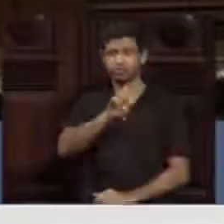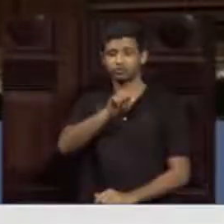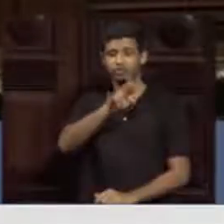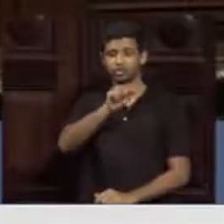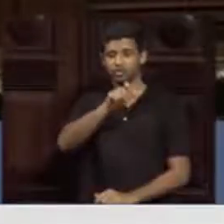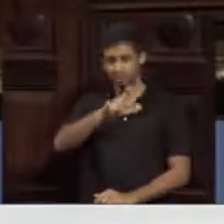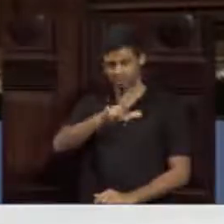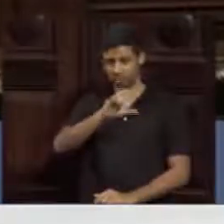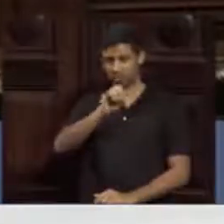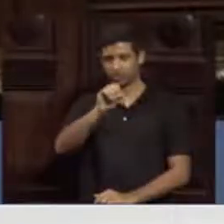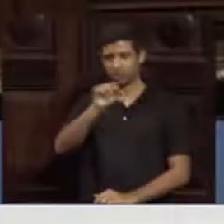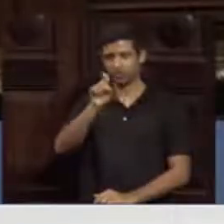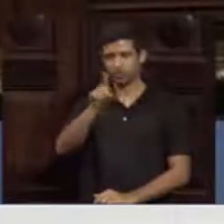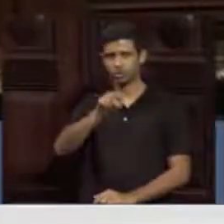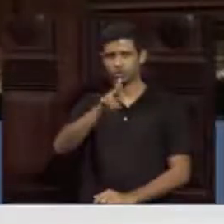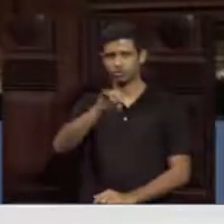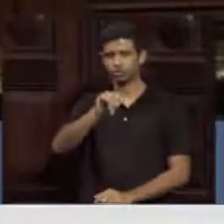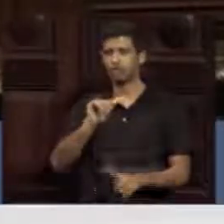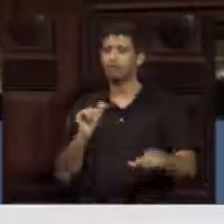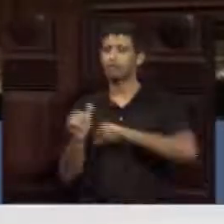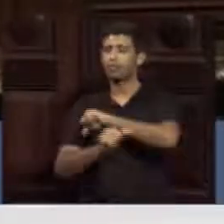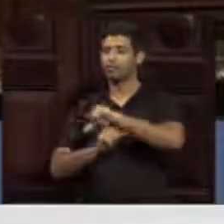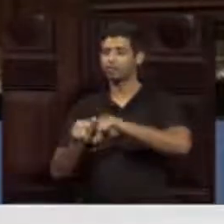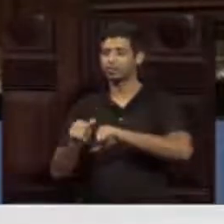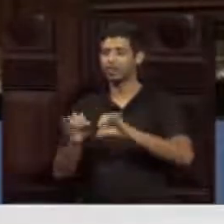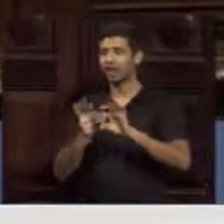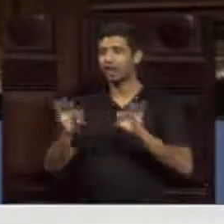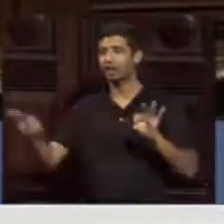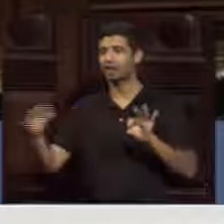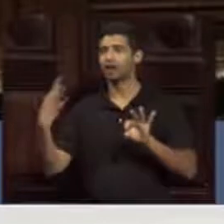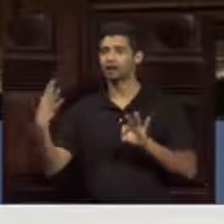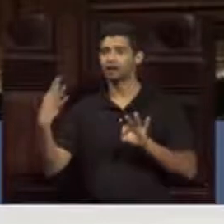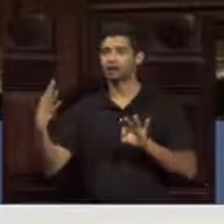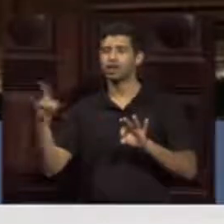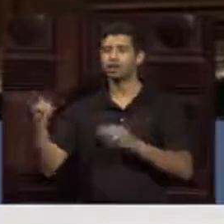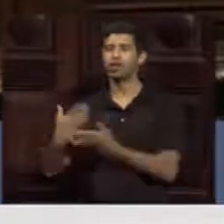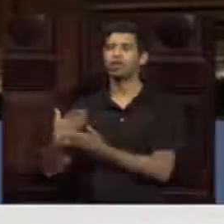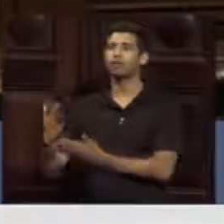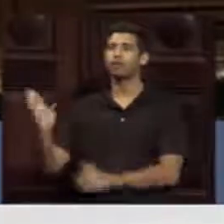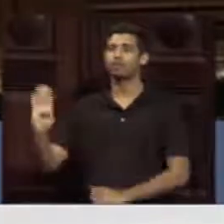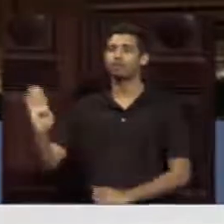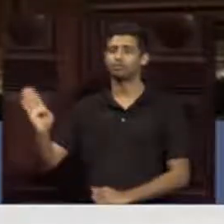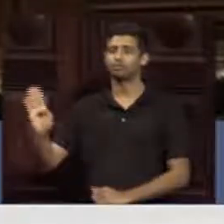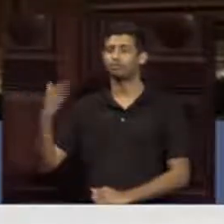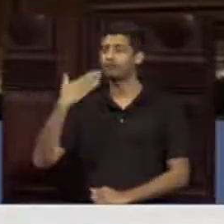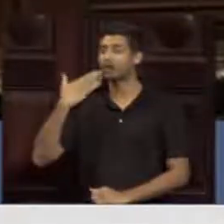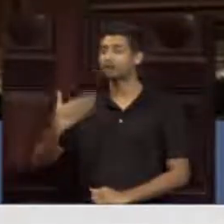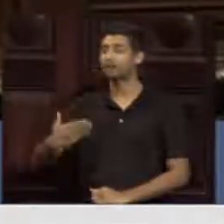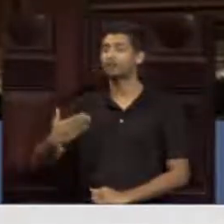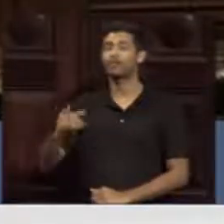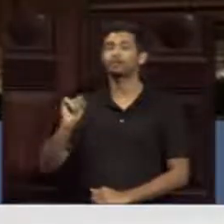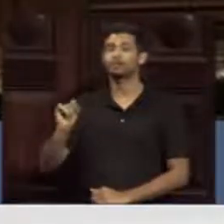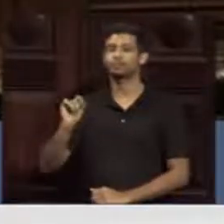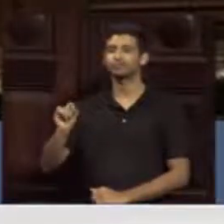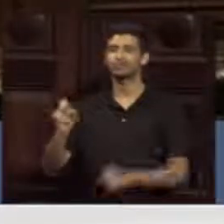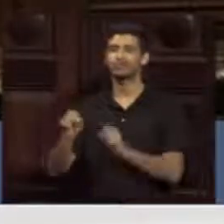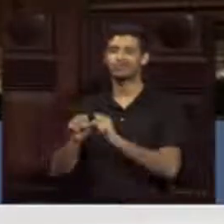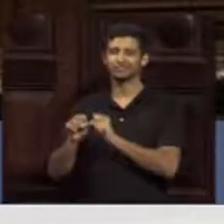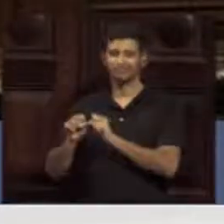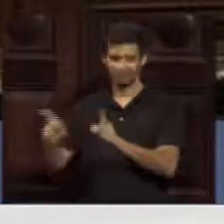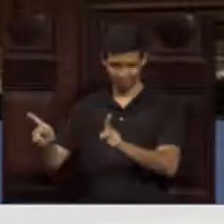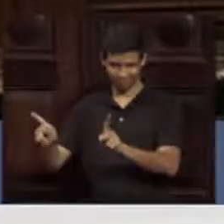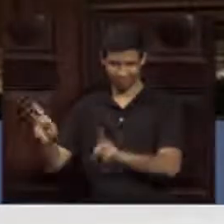mudar o traçado da linha 4, que começava em Botafogo, em frente ao